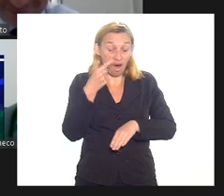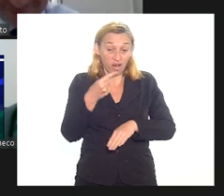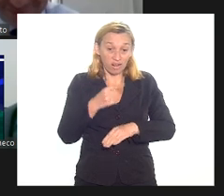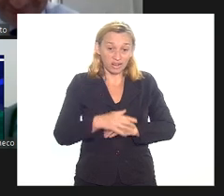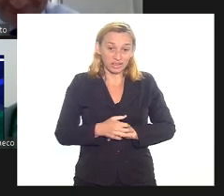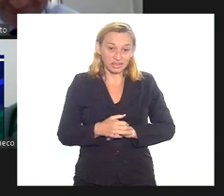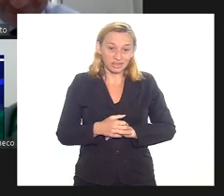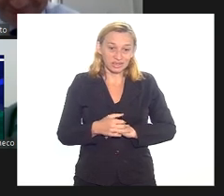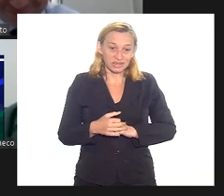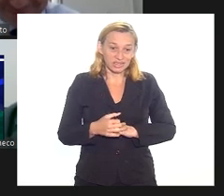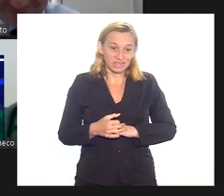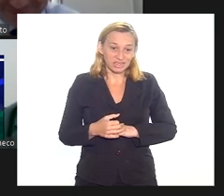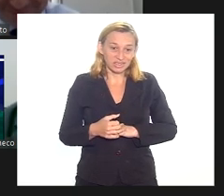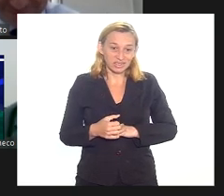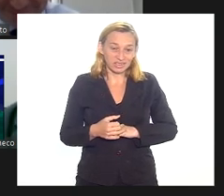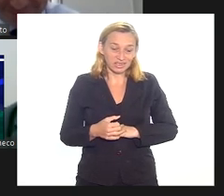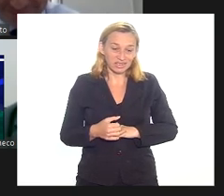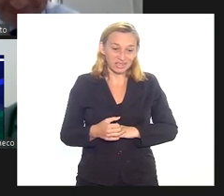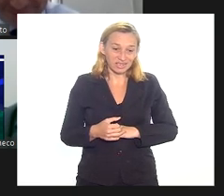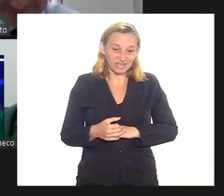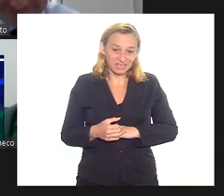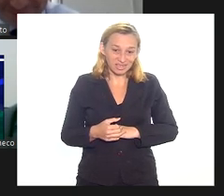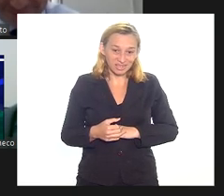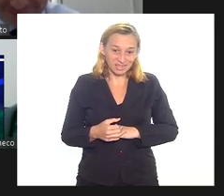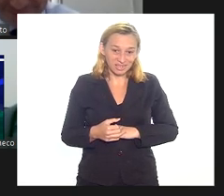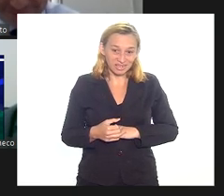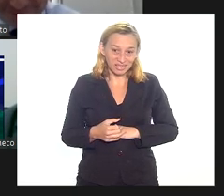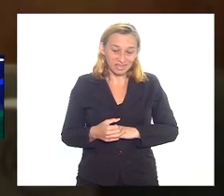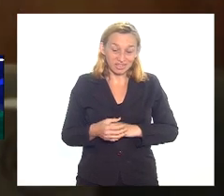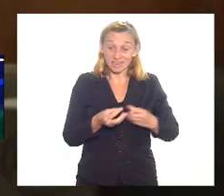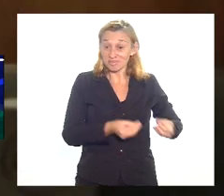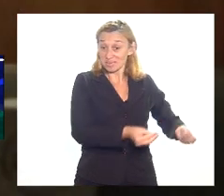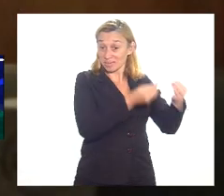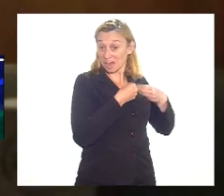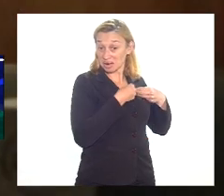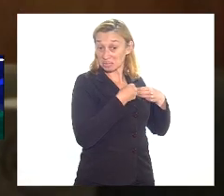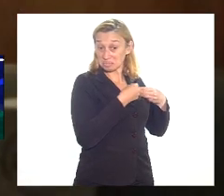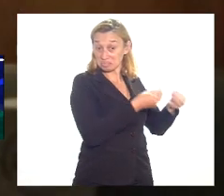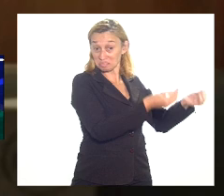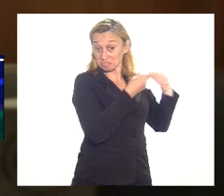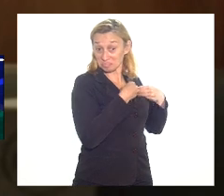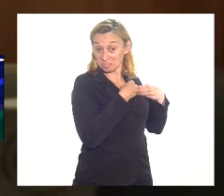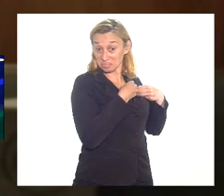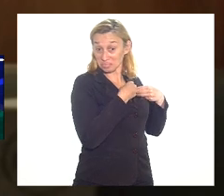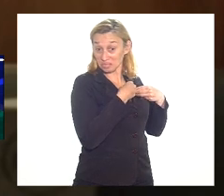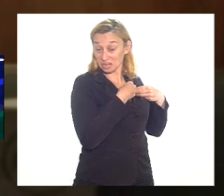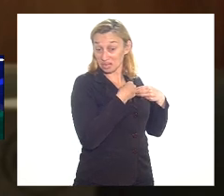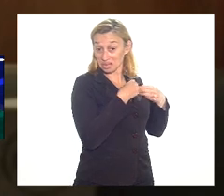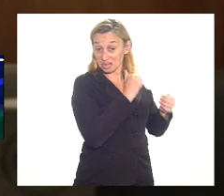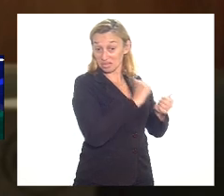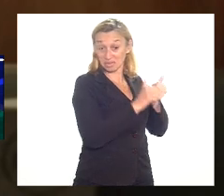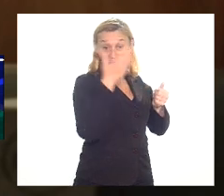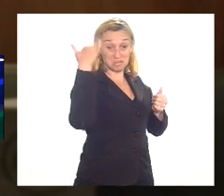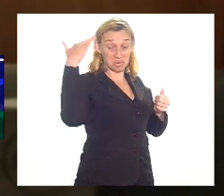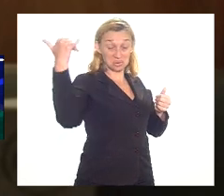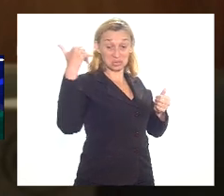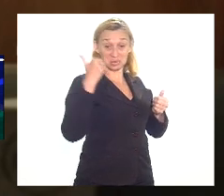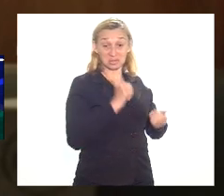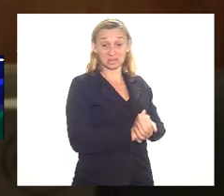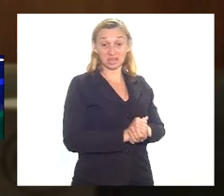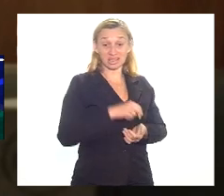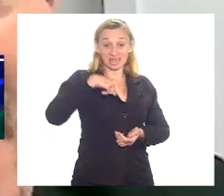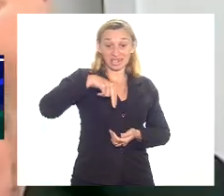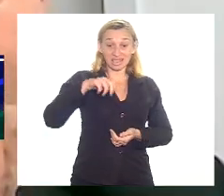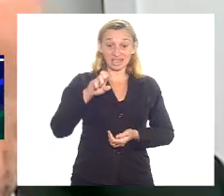a chuteira também. Quem te deu essa chuteira? Foi, mandaram para mim. Mandou um jogador importante. O